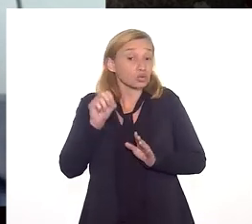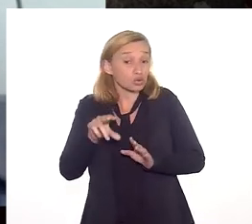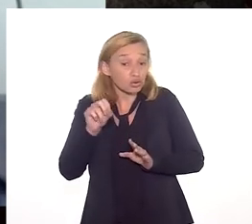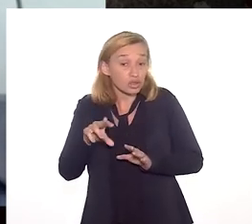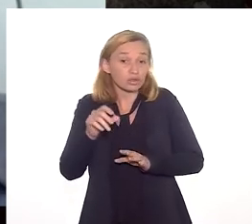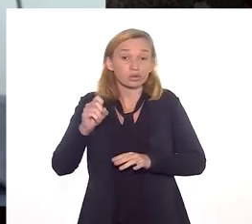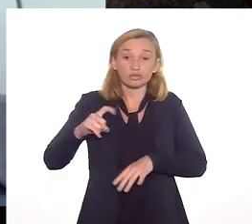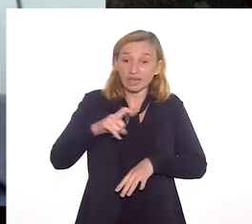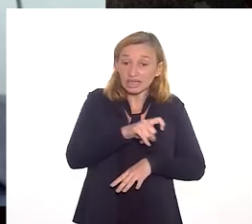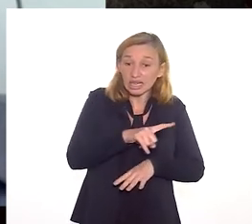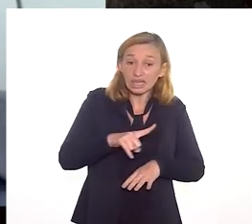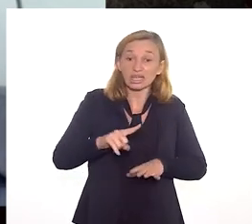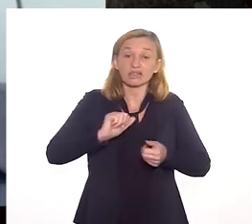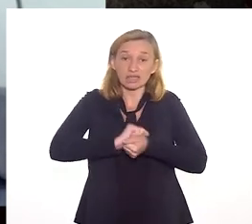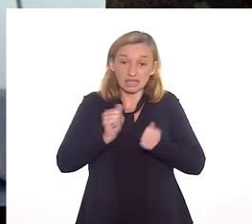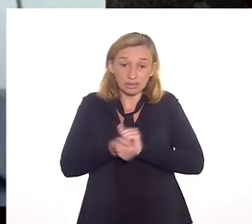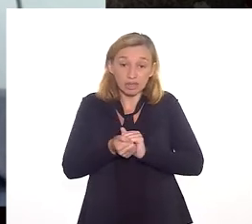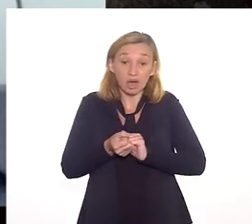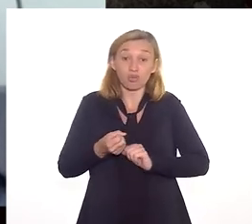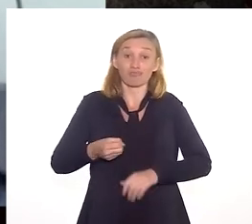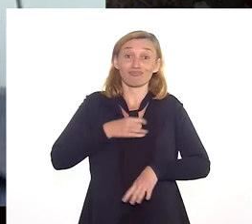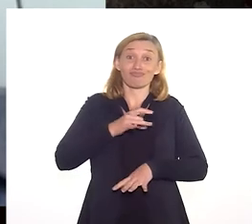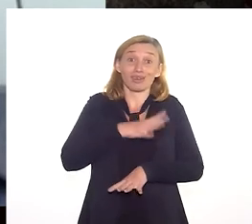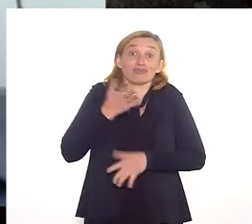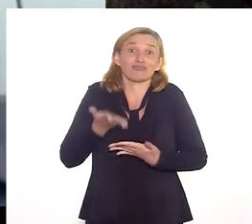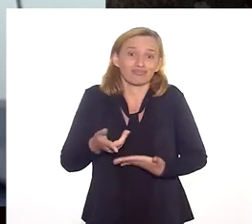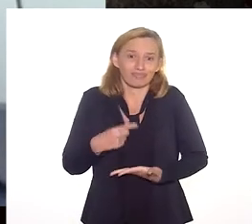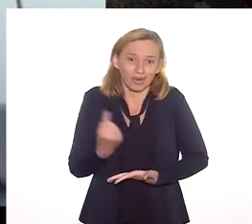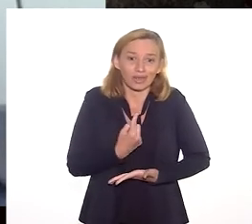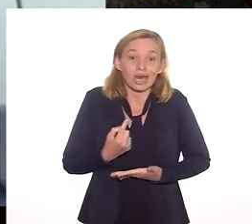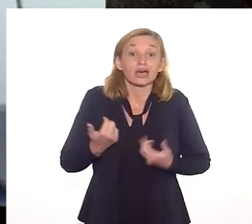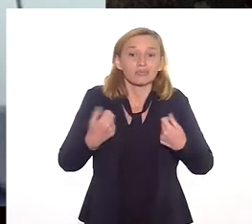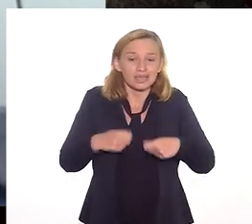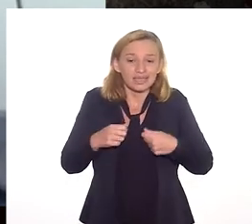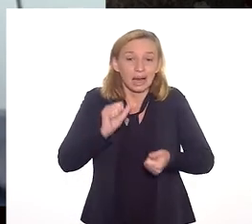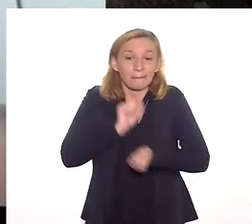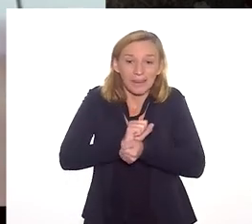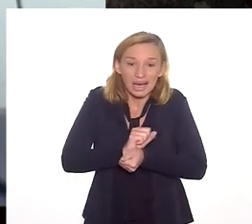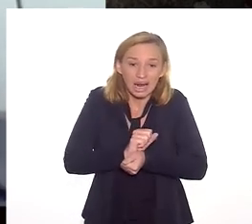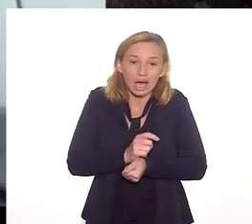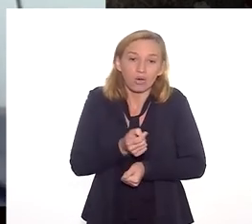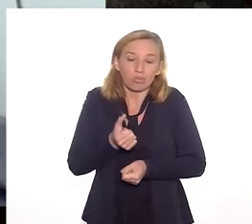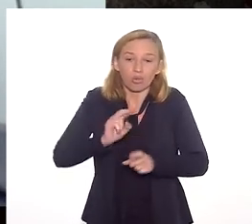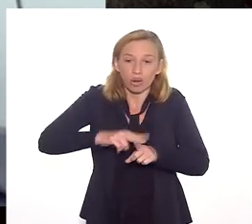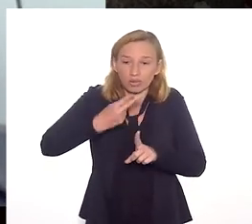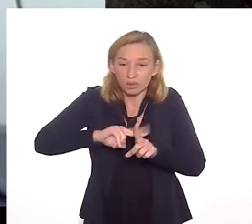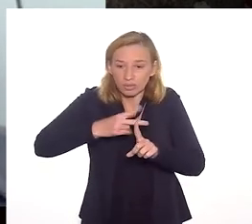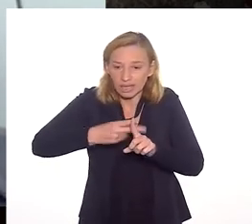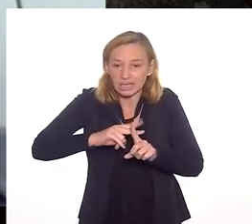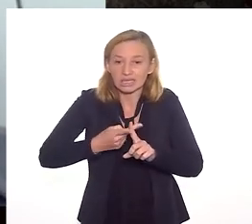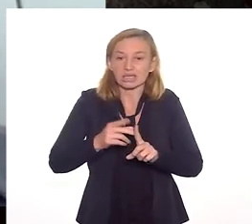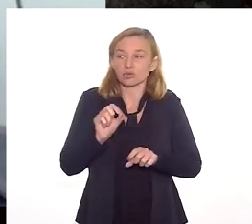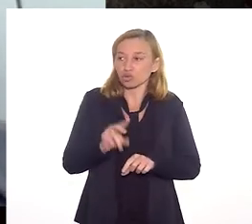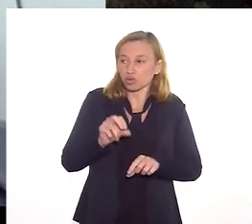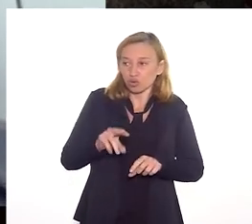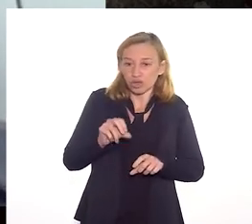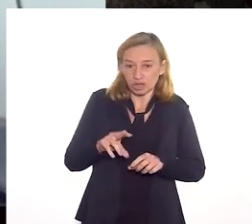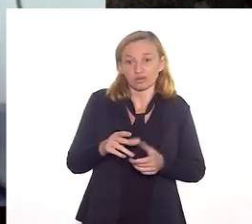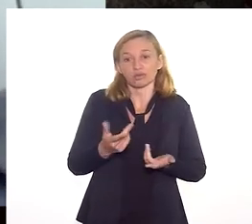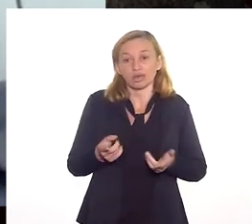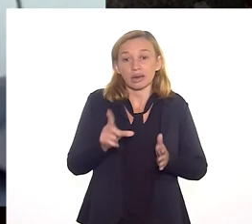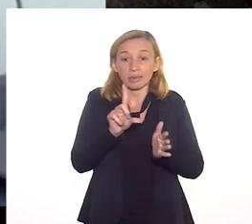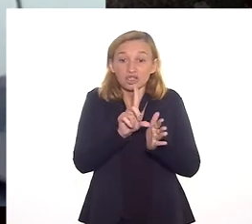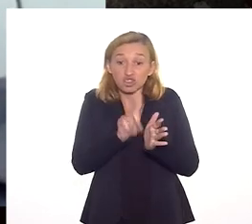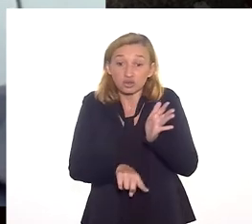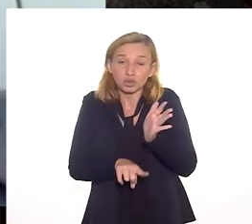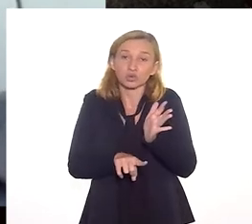os vírus, bactérias, eles vão se adaptando. Esse é o nosso medo. Por isso que a gente precisava muito parar a multiplicação do vírus, porque a proporção que ele se